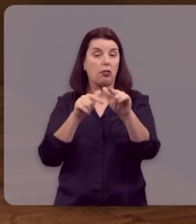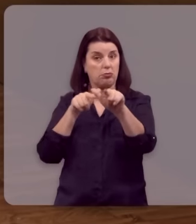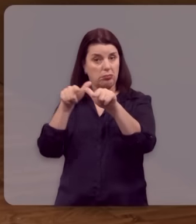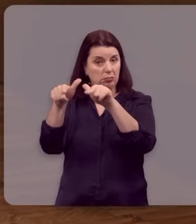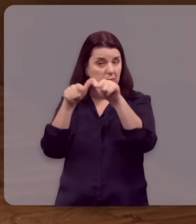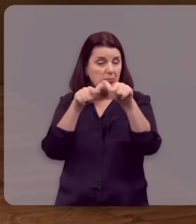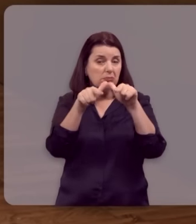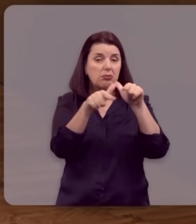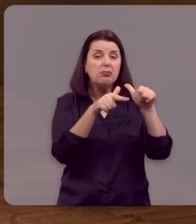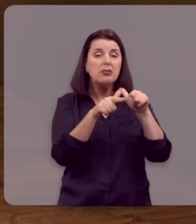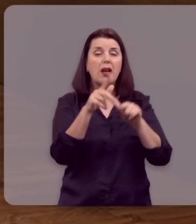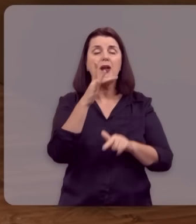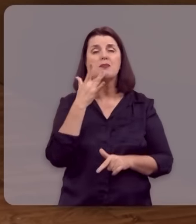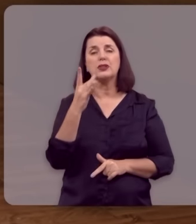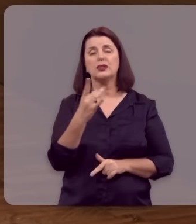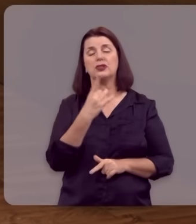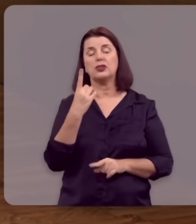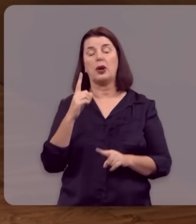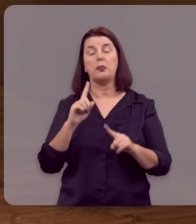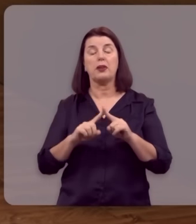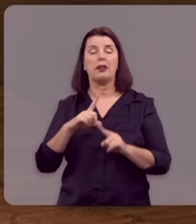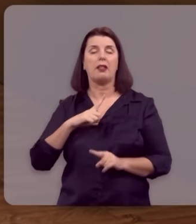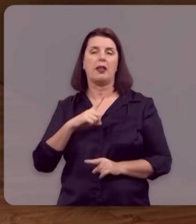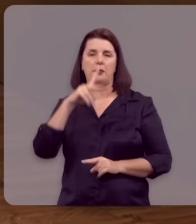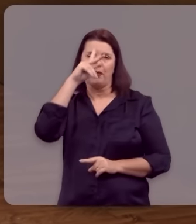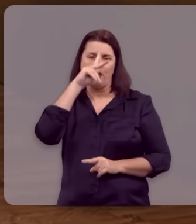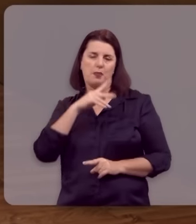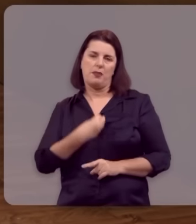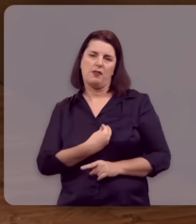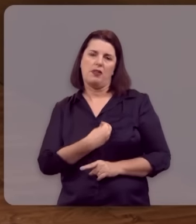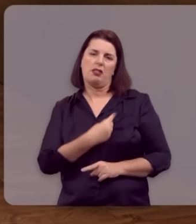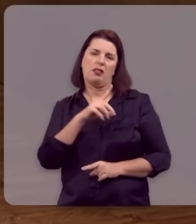ela opera por si mesma, porque ela tem vida em si mesma.